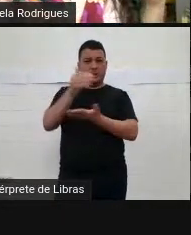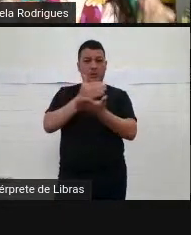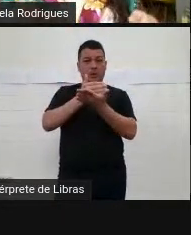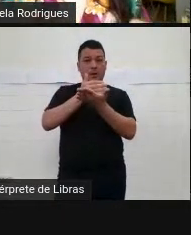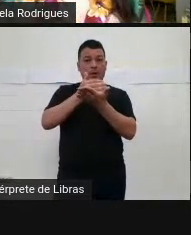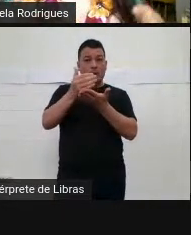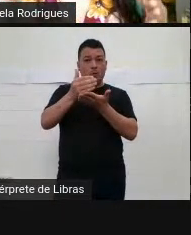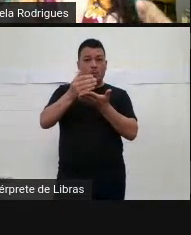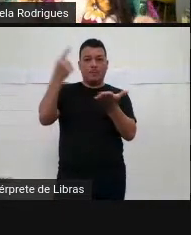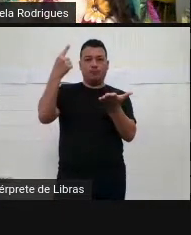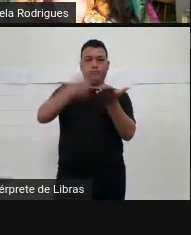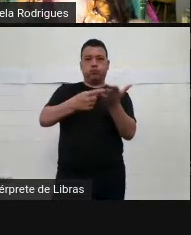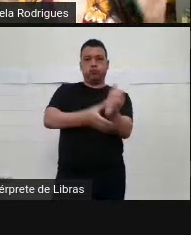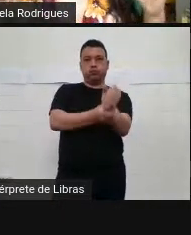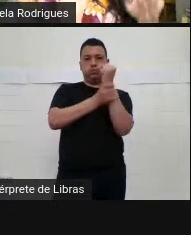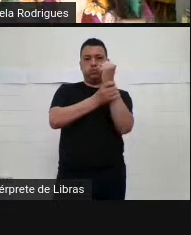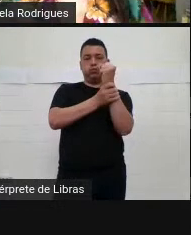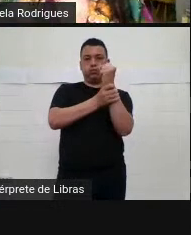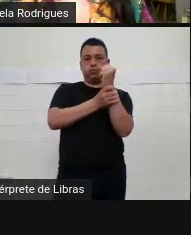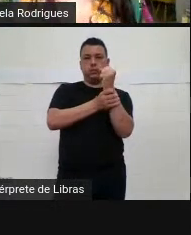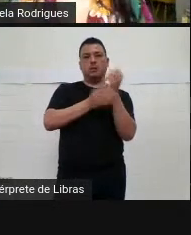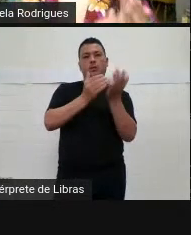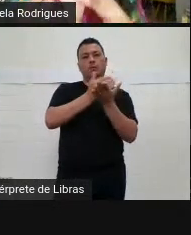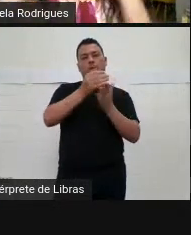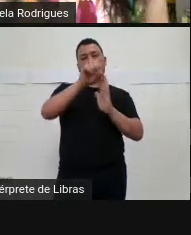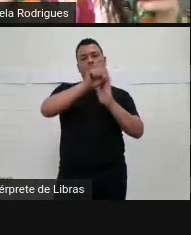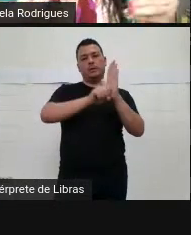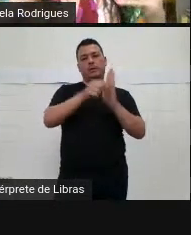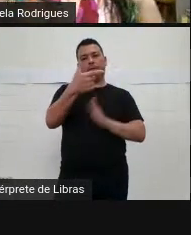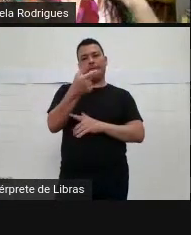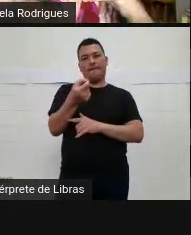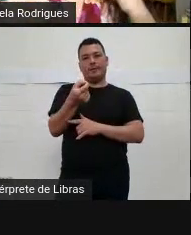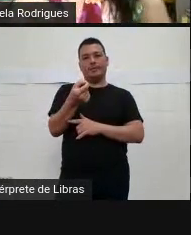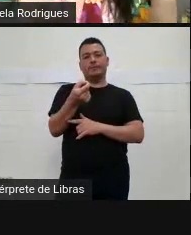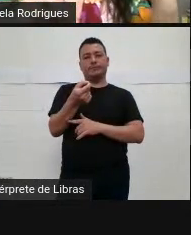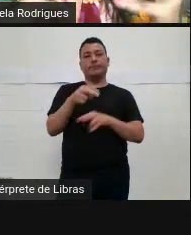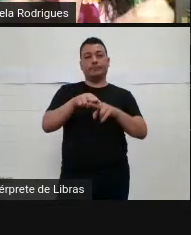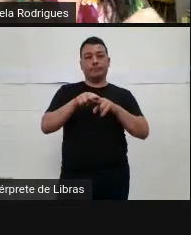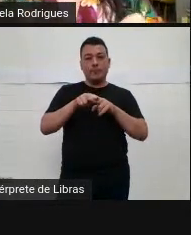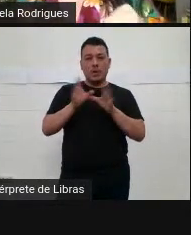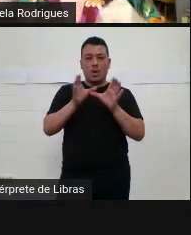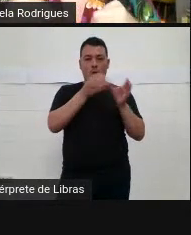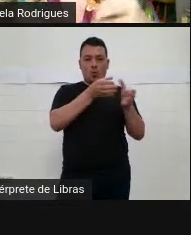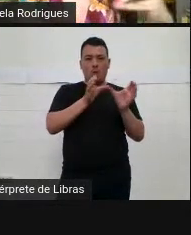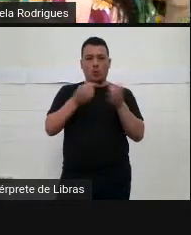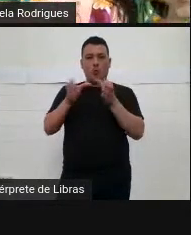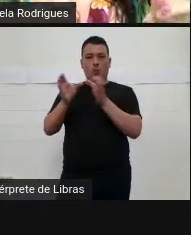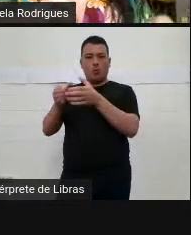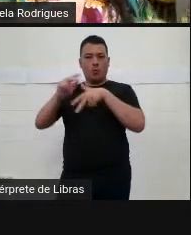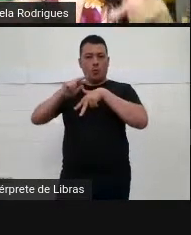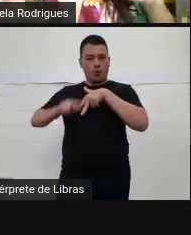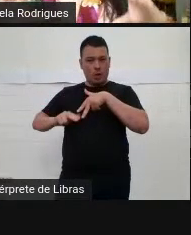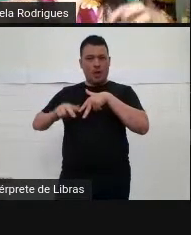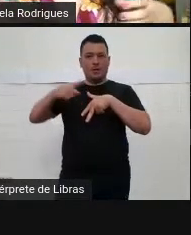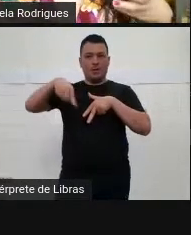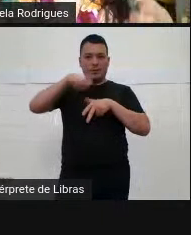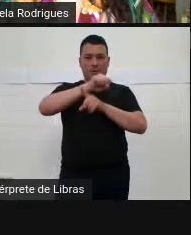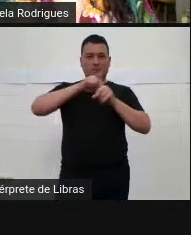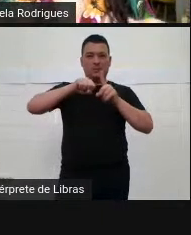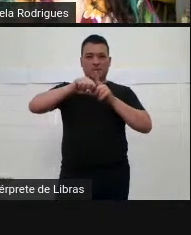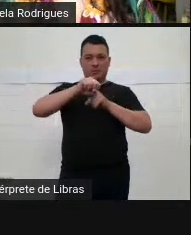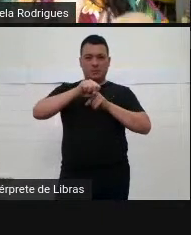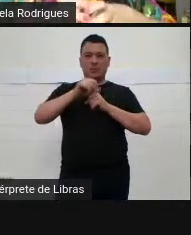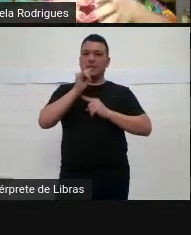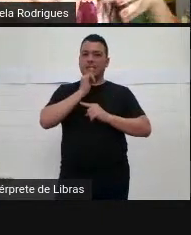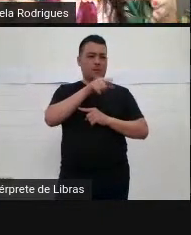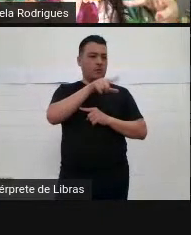consolidar no início do século XX. Então, essas categorias que a sociedade nos